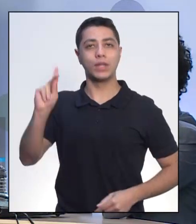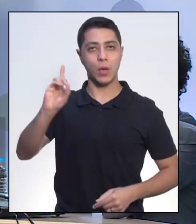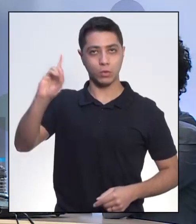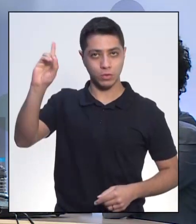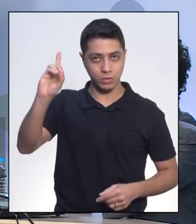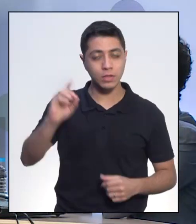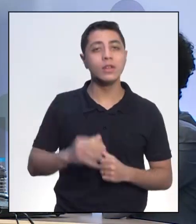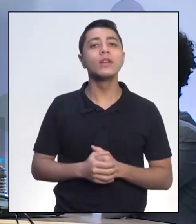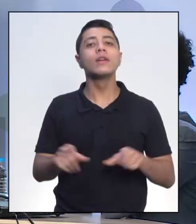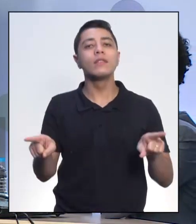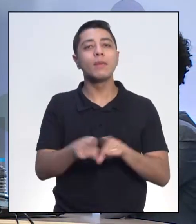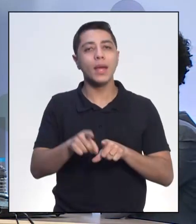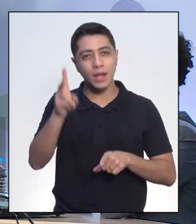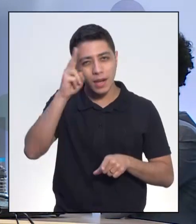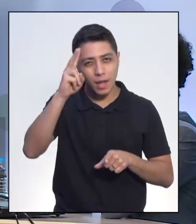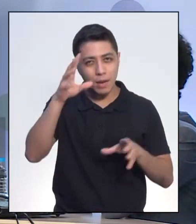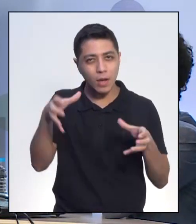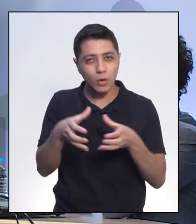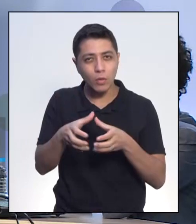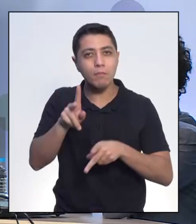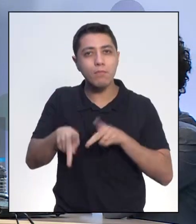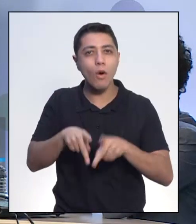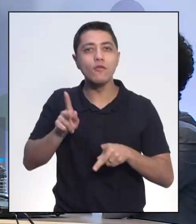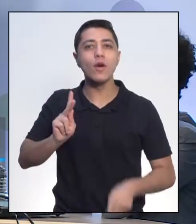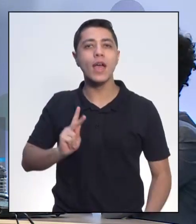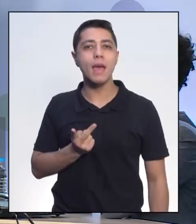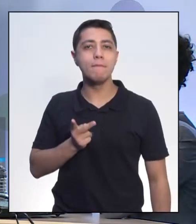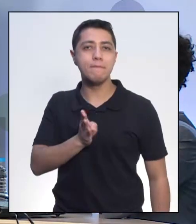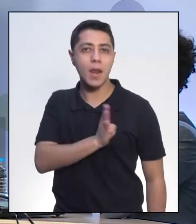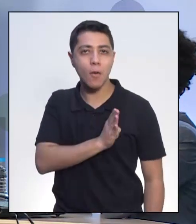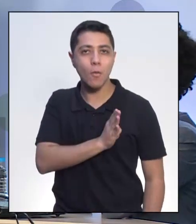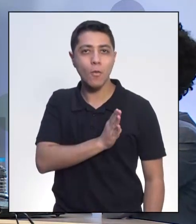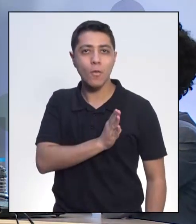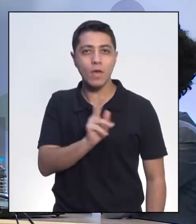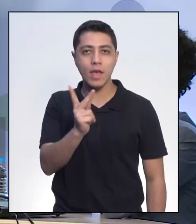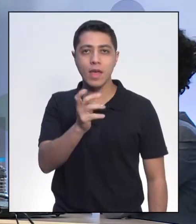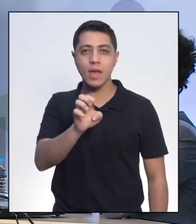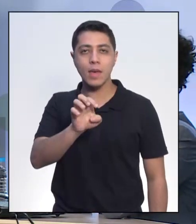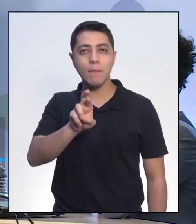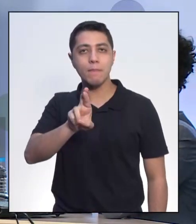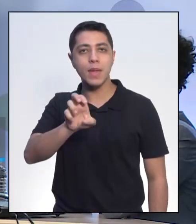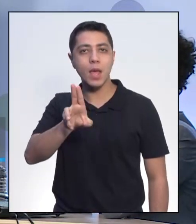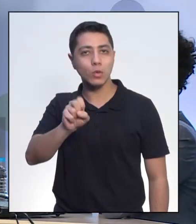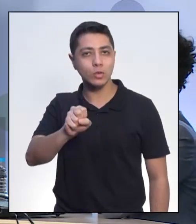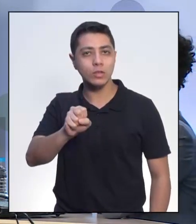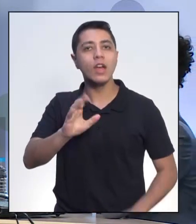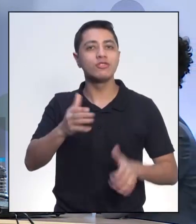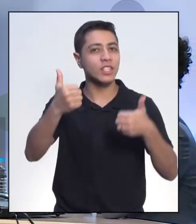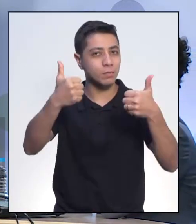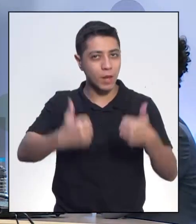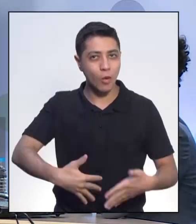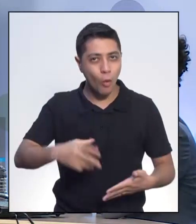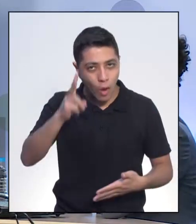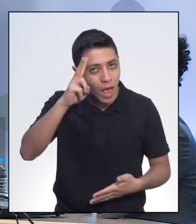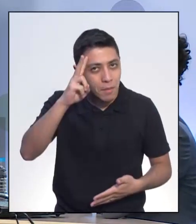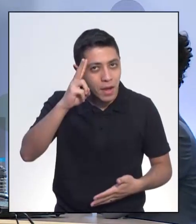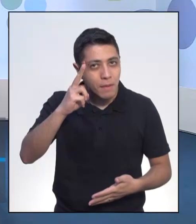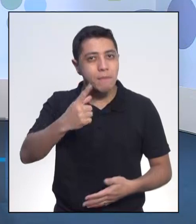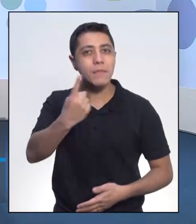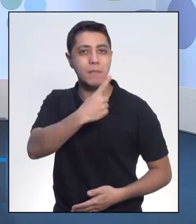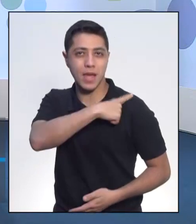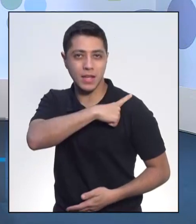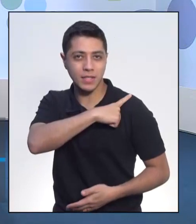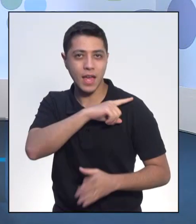aula sobre isso também no canal do Centro de Mídias da primeira série. Quem quiser se aprofundar aí, só ir lá conferir. O cristão também, né,